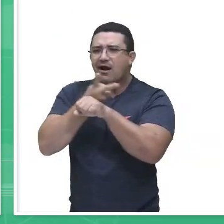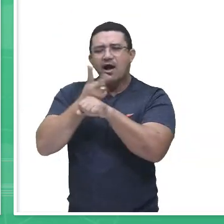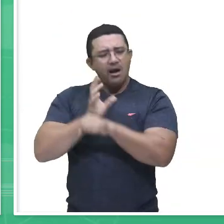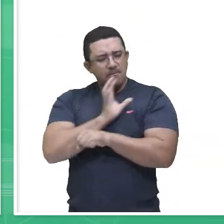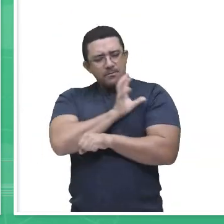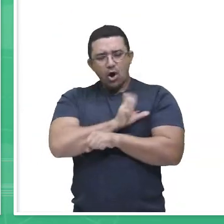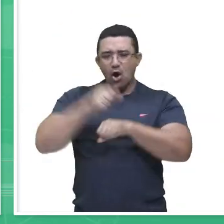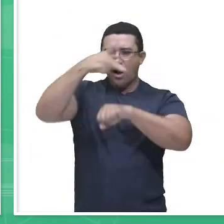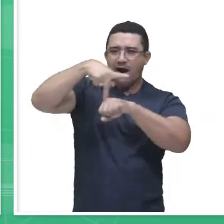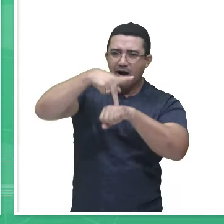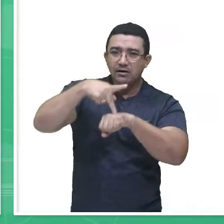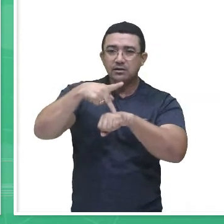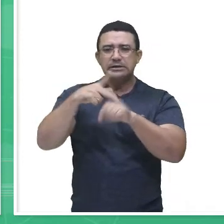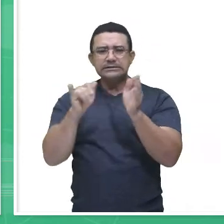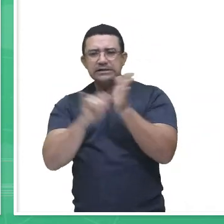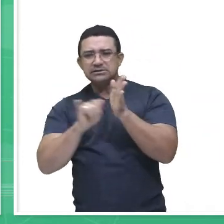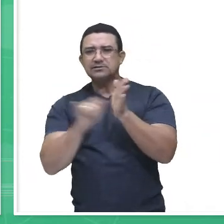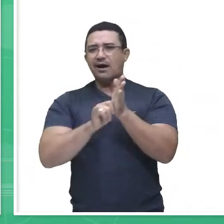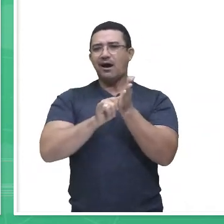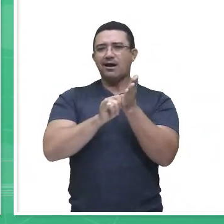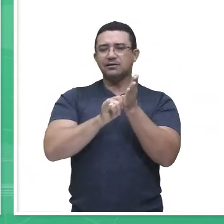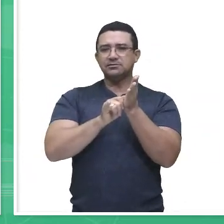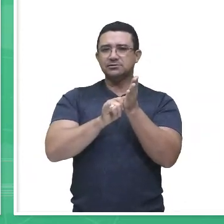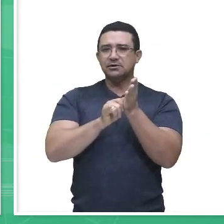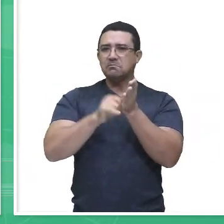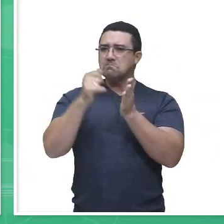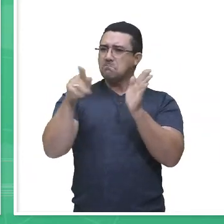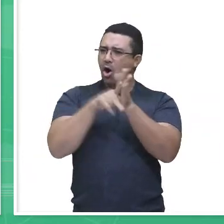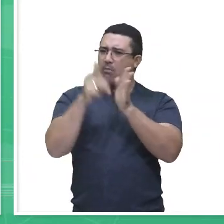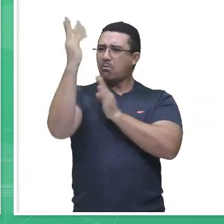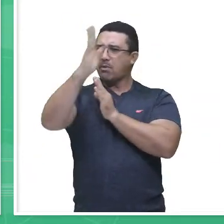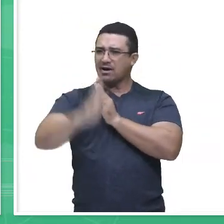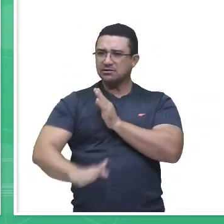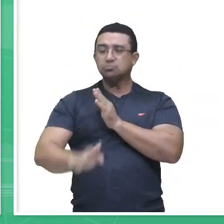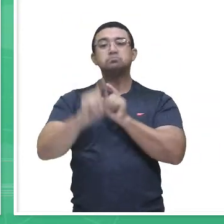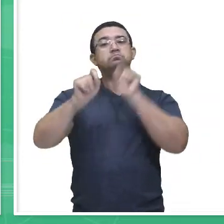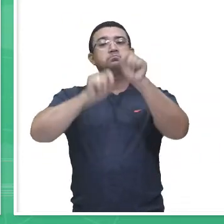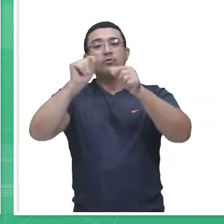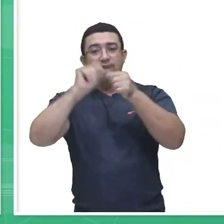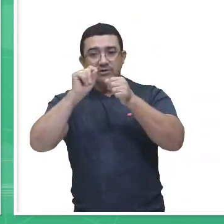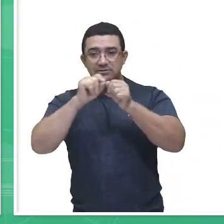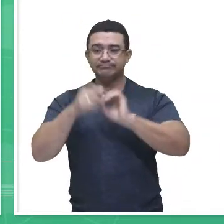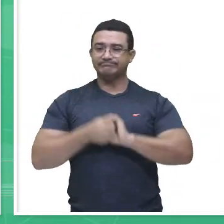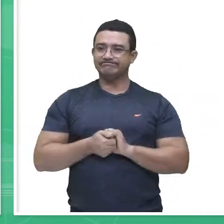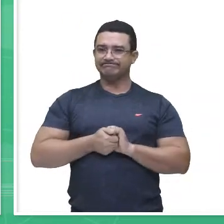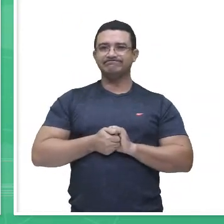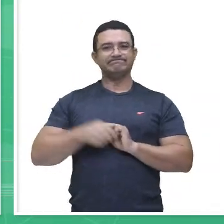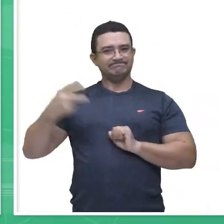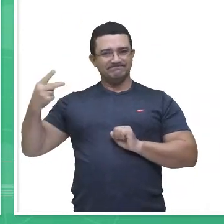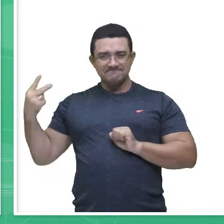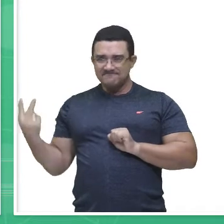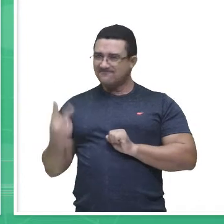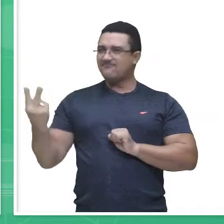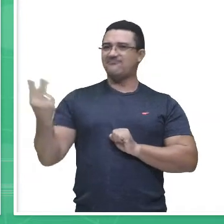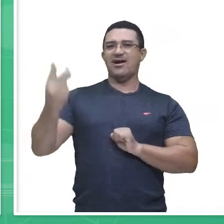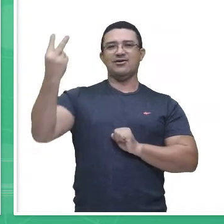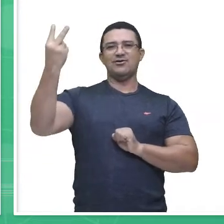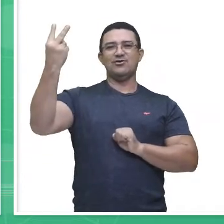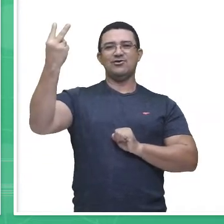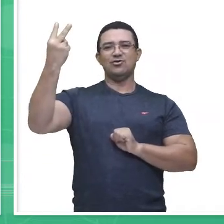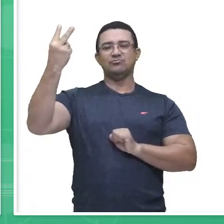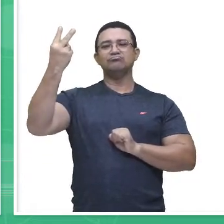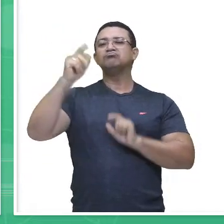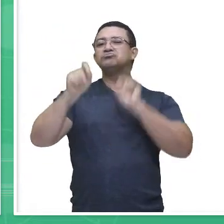é que eu vou buscar essa nação, essa identidade brasileira? O que eu vou ter que fazer? Eu vou ter que valorizar